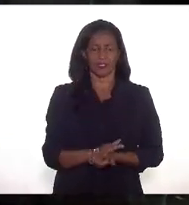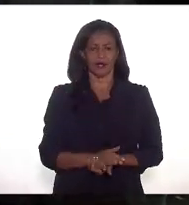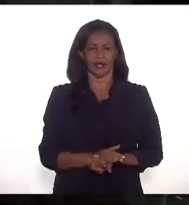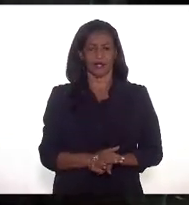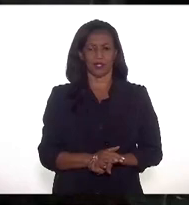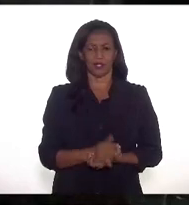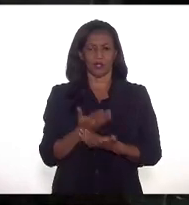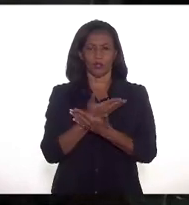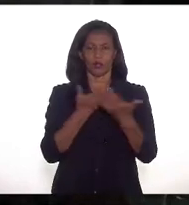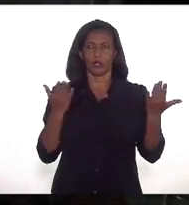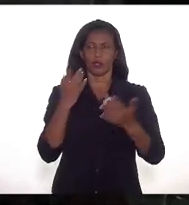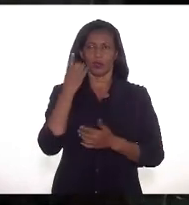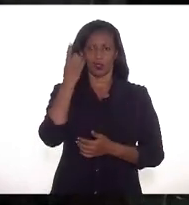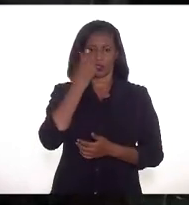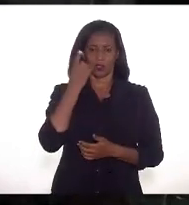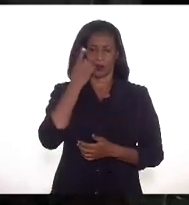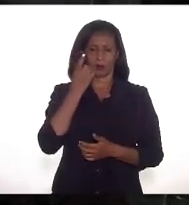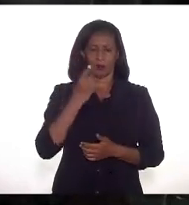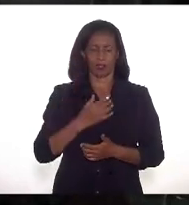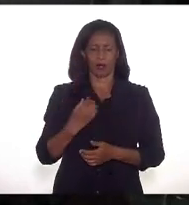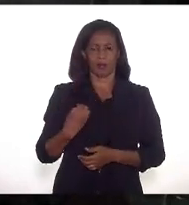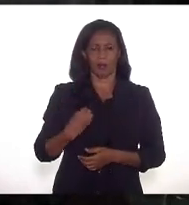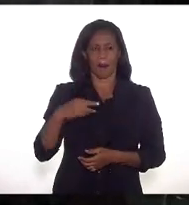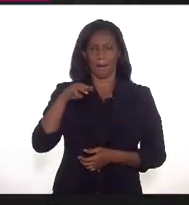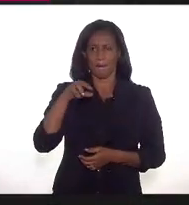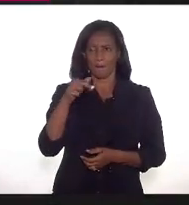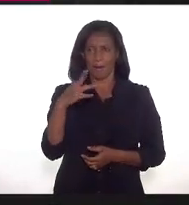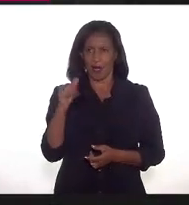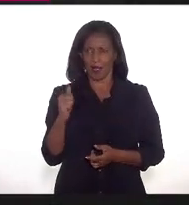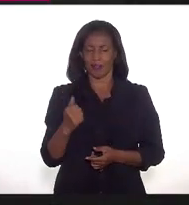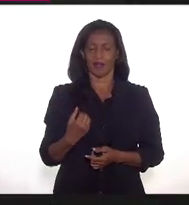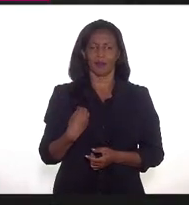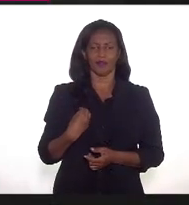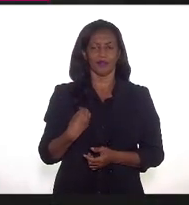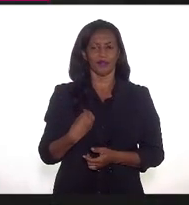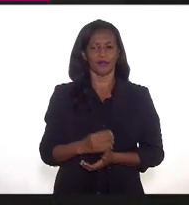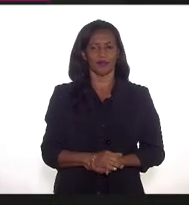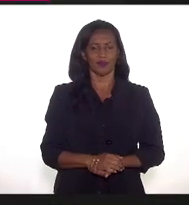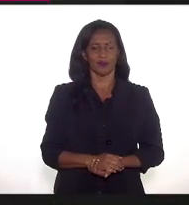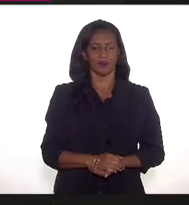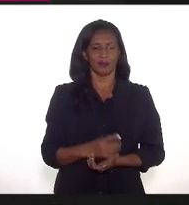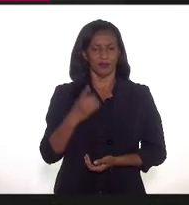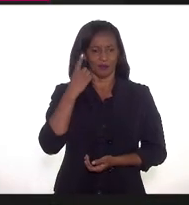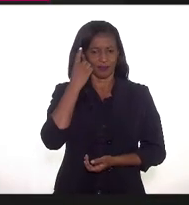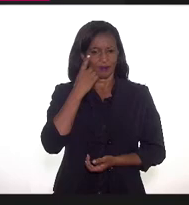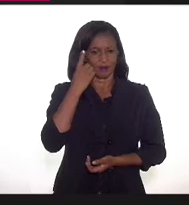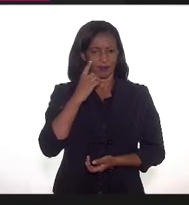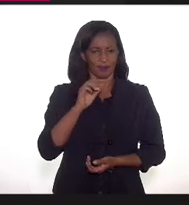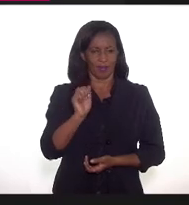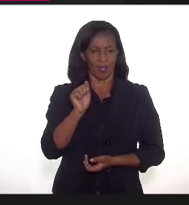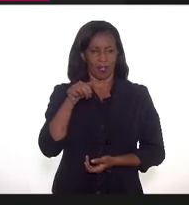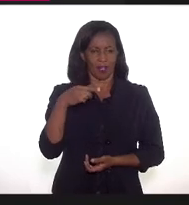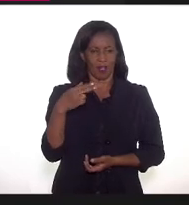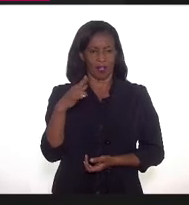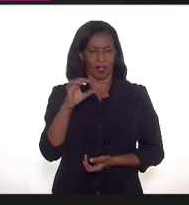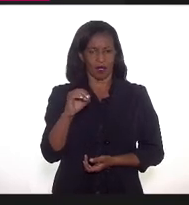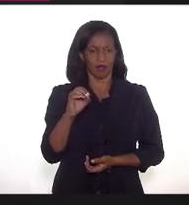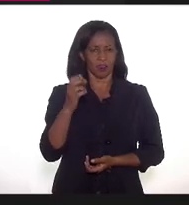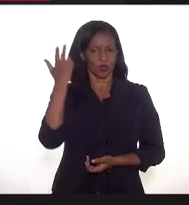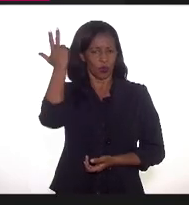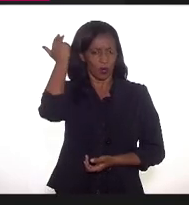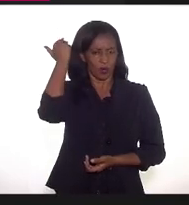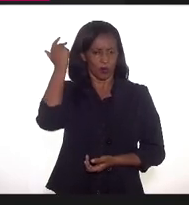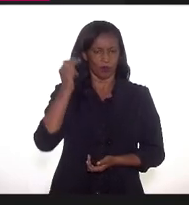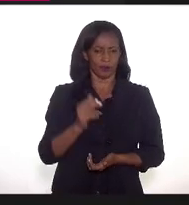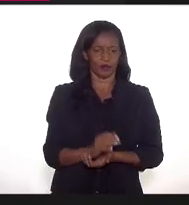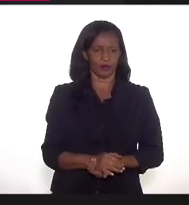dos senhores deputados, deputada Marta Rocha, deputado Anderson Moraes, deputado Eleomar